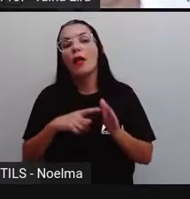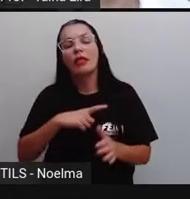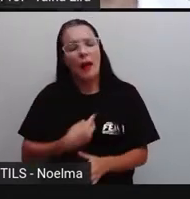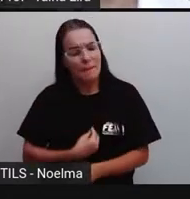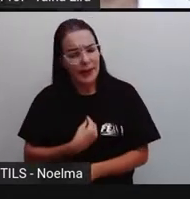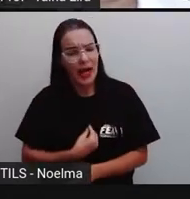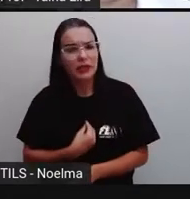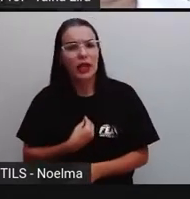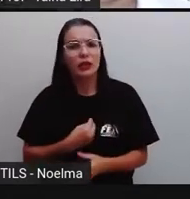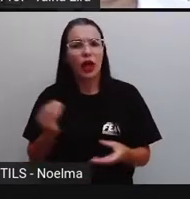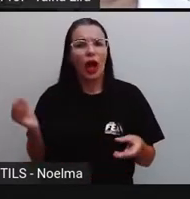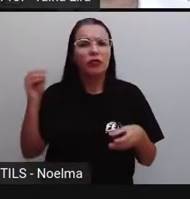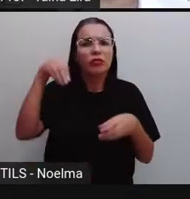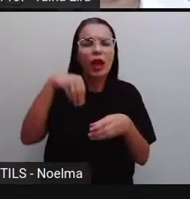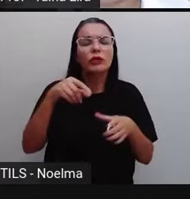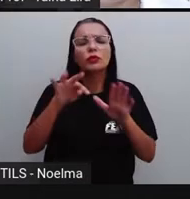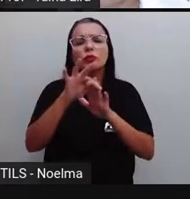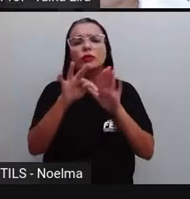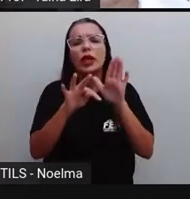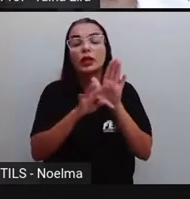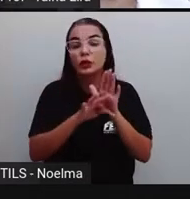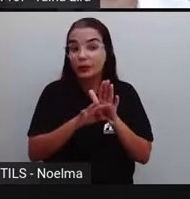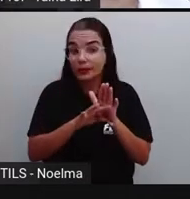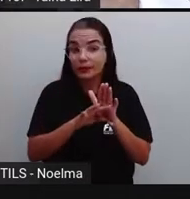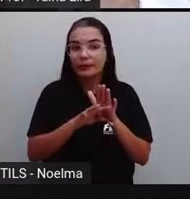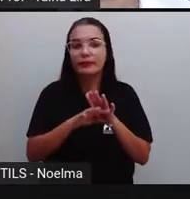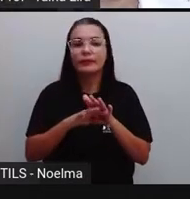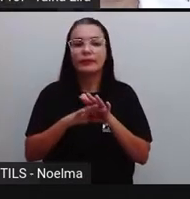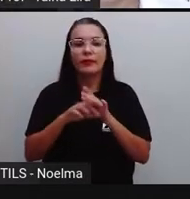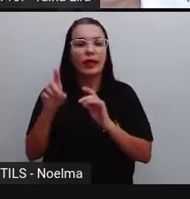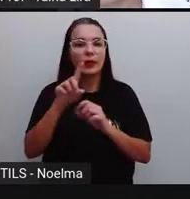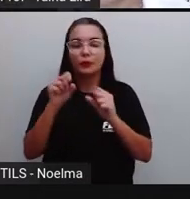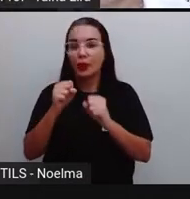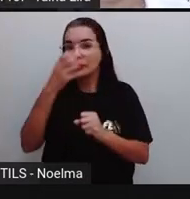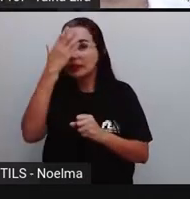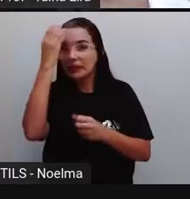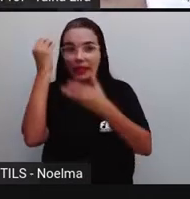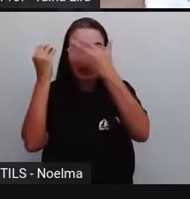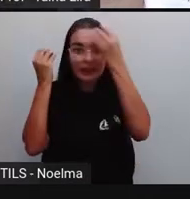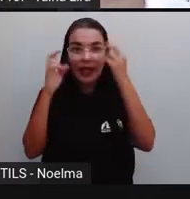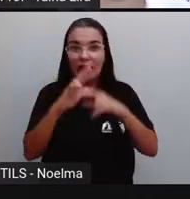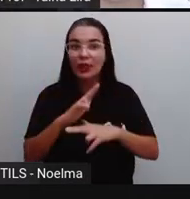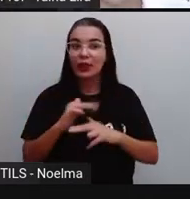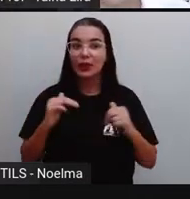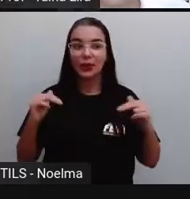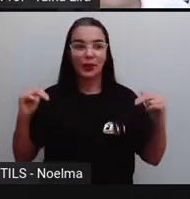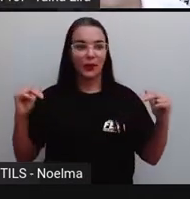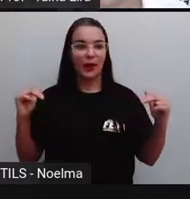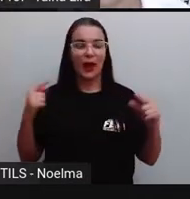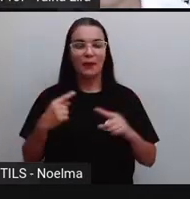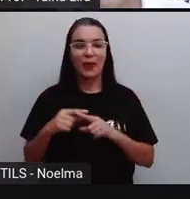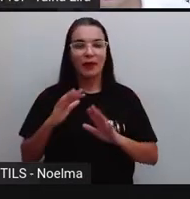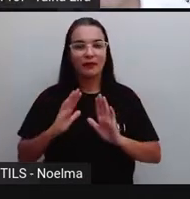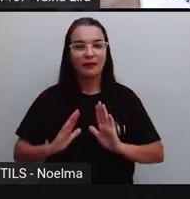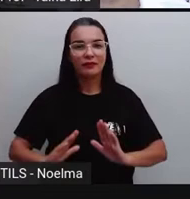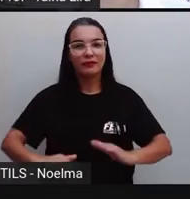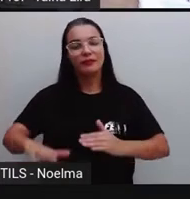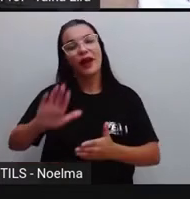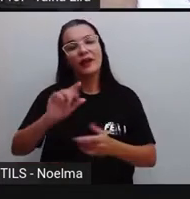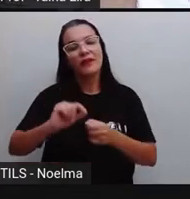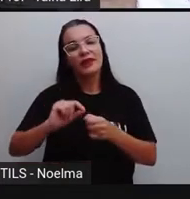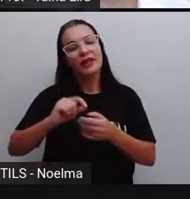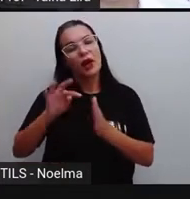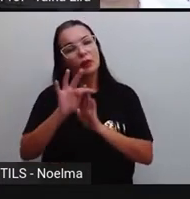presente, né, nesse texto, que eu não posso esquecer de colocar quando eu estiver produzindo o meu texto. Então,